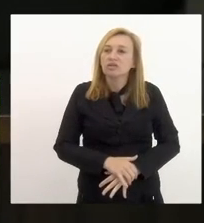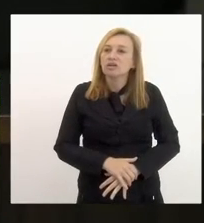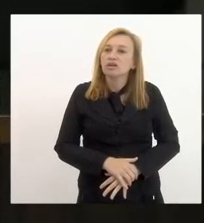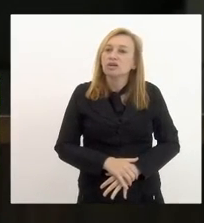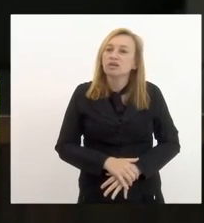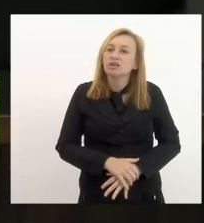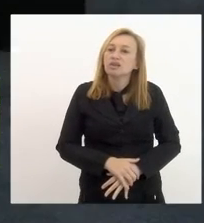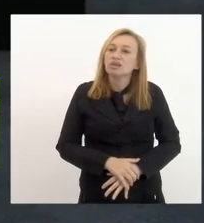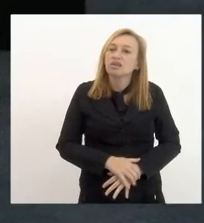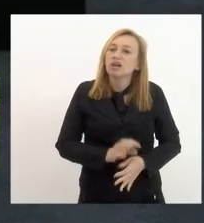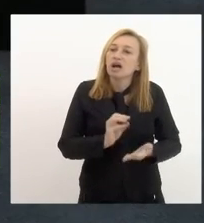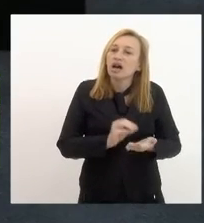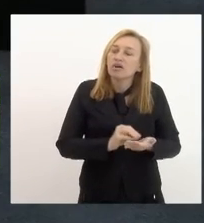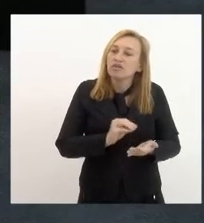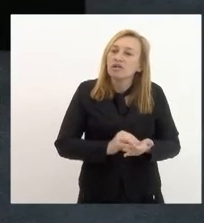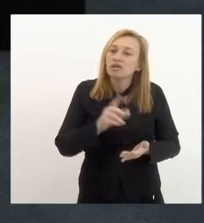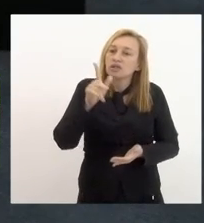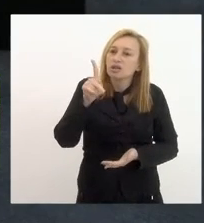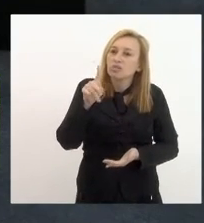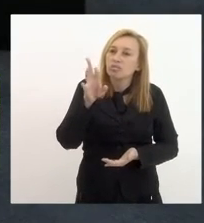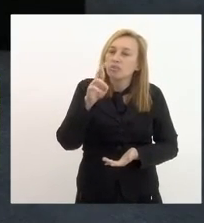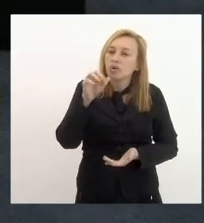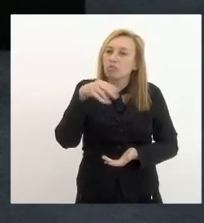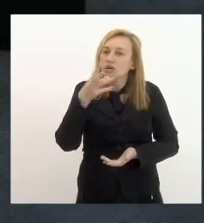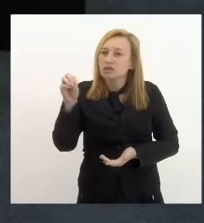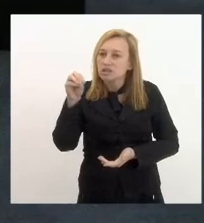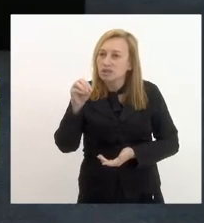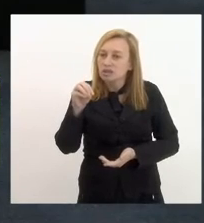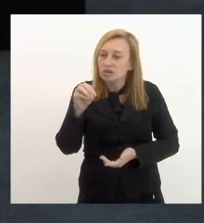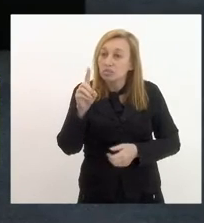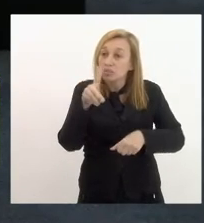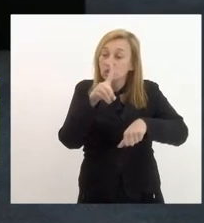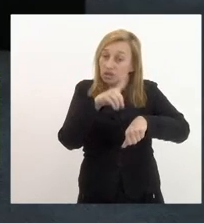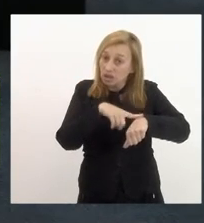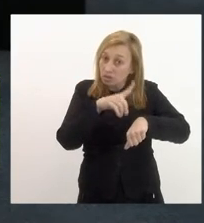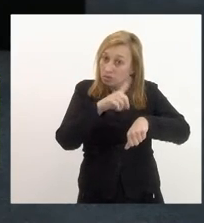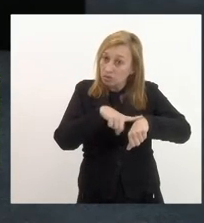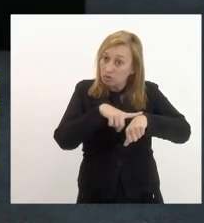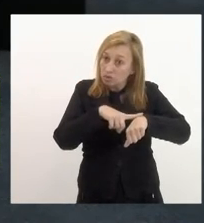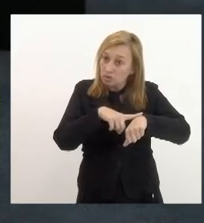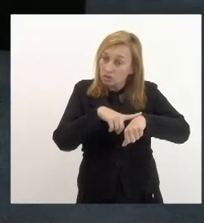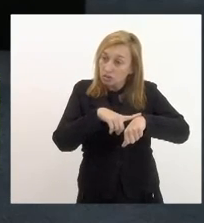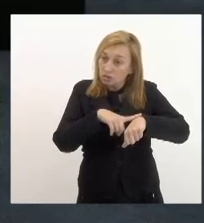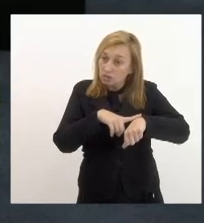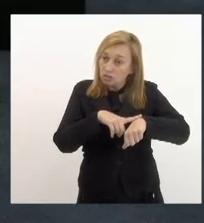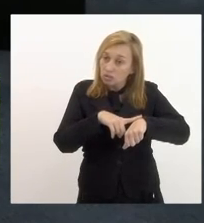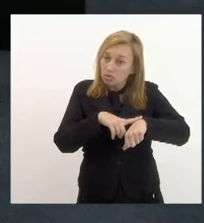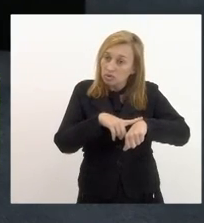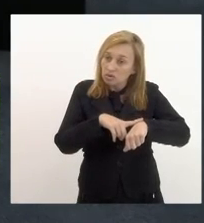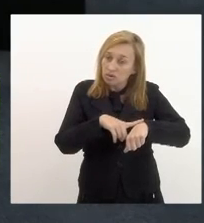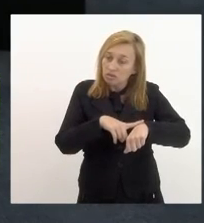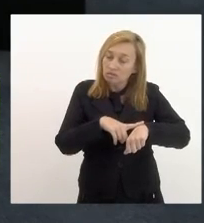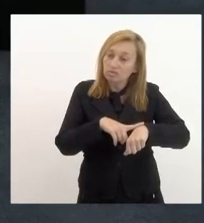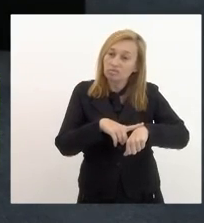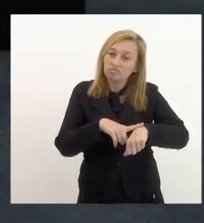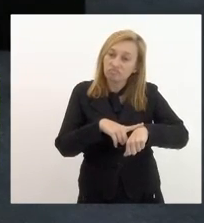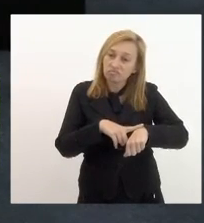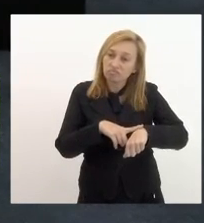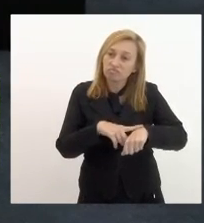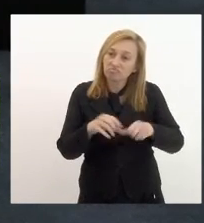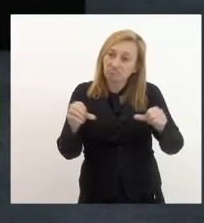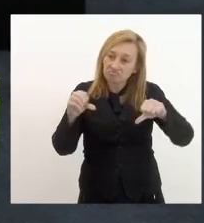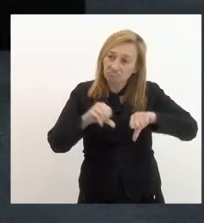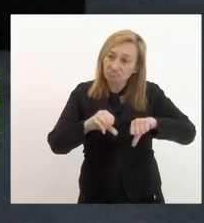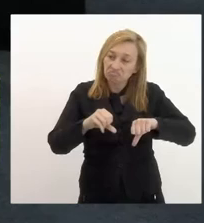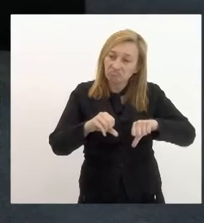extinção da promoção únicos a mente por tempo ela é muito nefasta para o